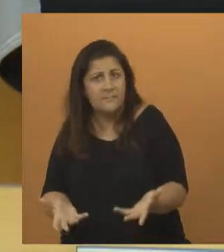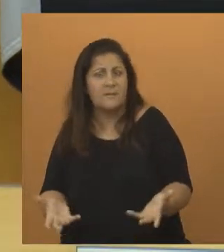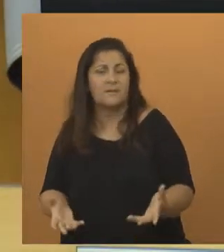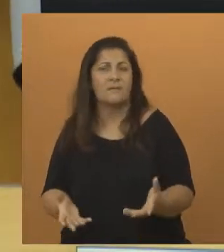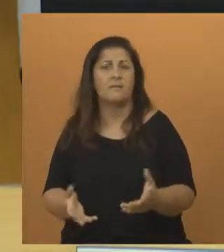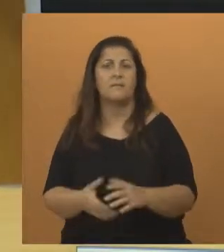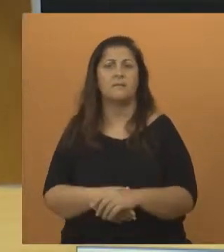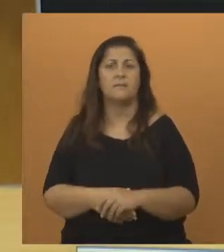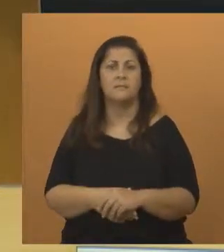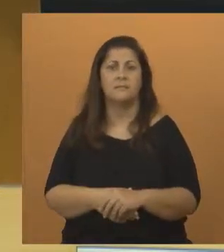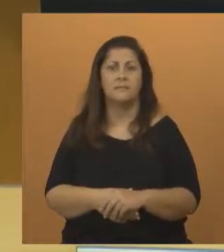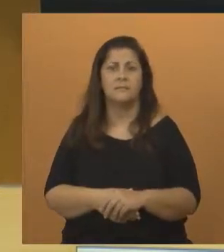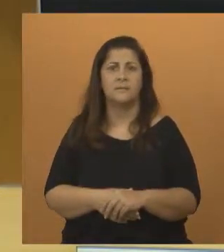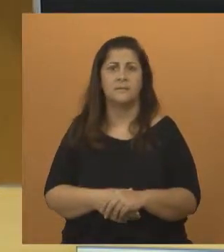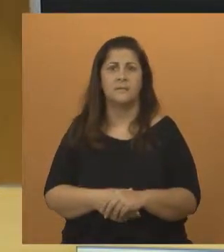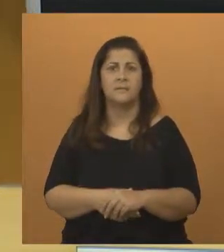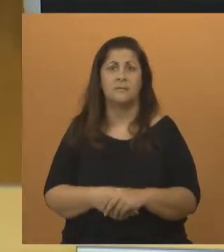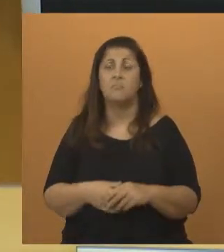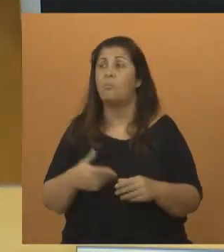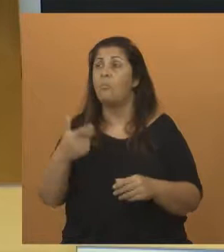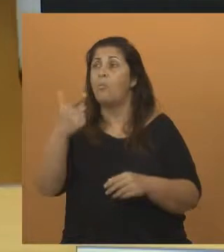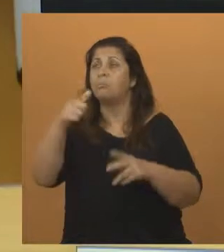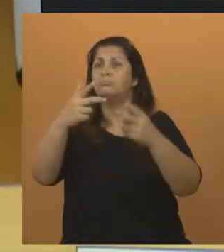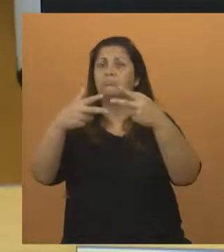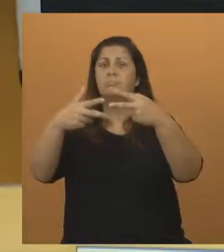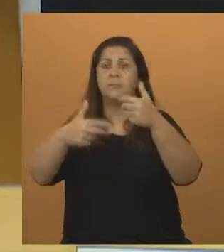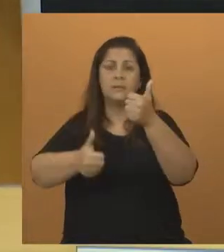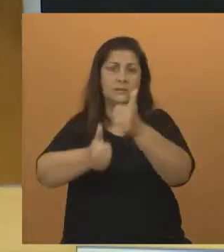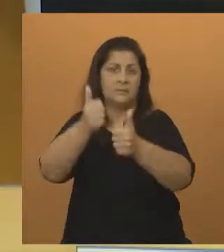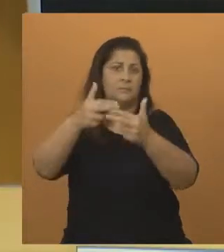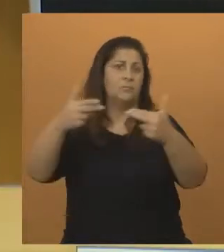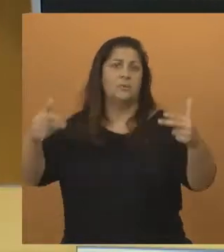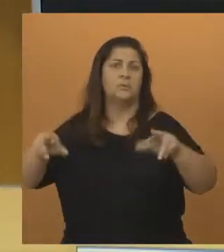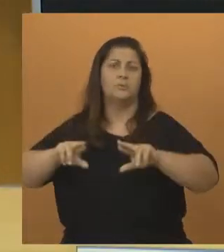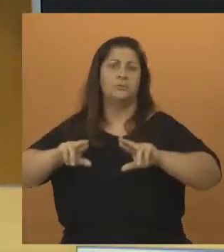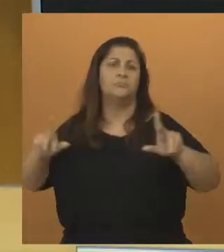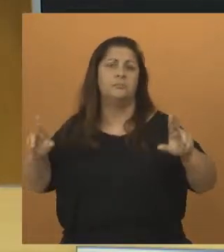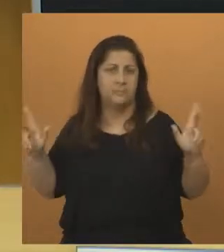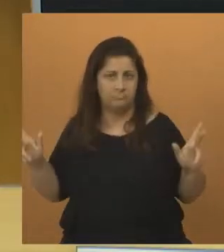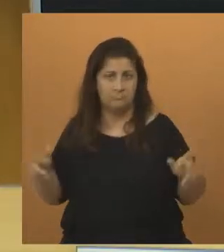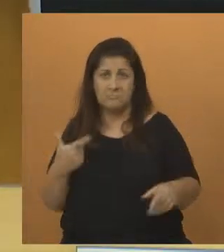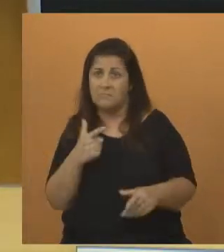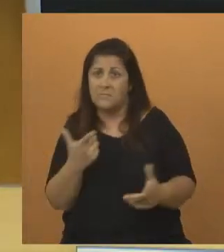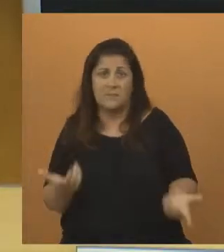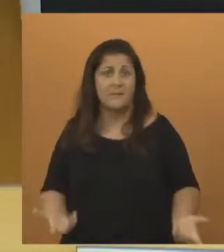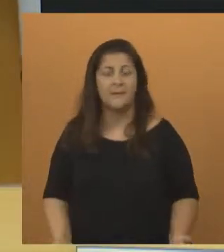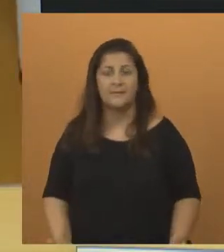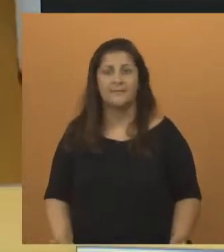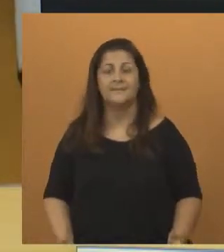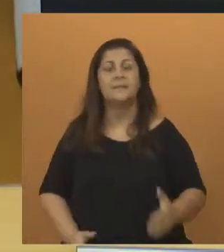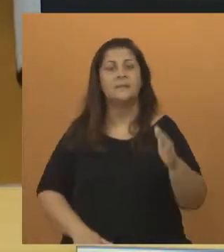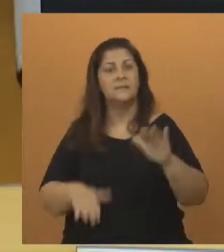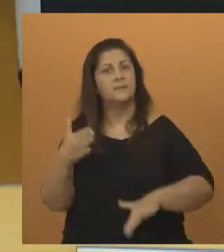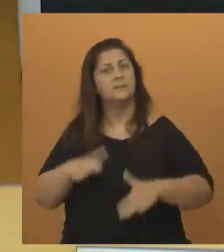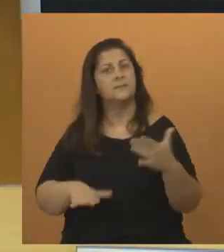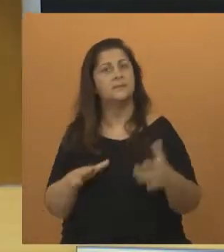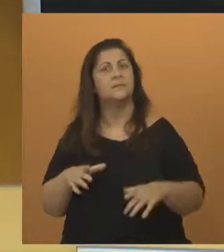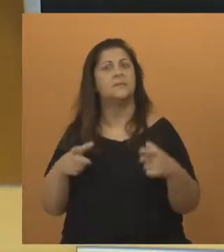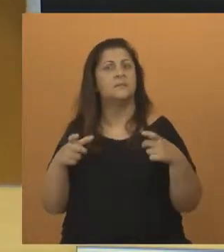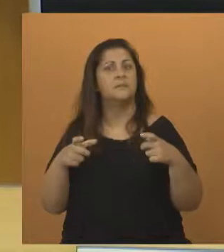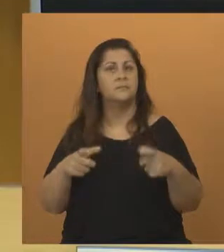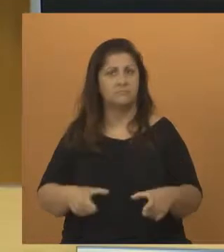várias modalidades esportivas. Nós também não temos, muitas vezes, um espaço